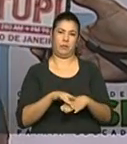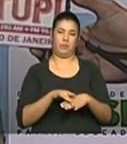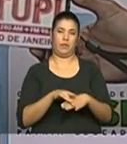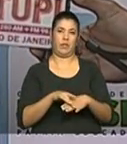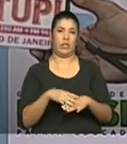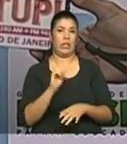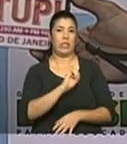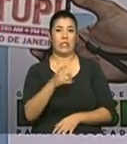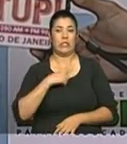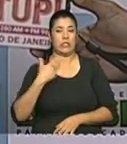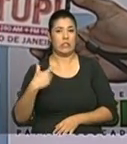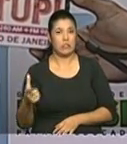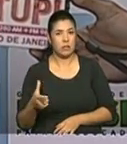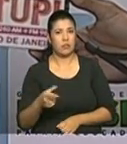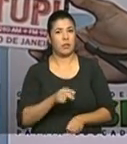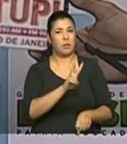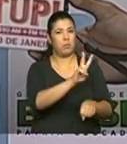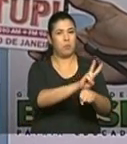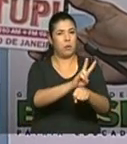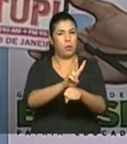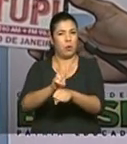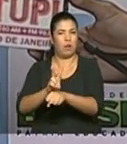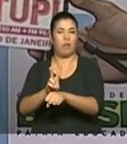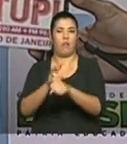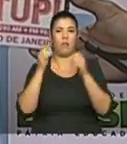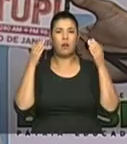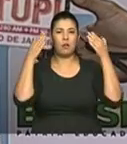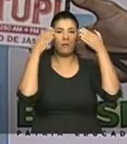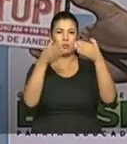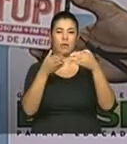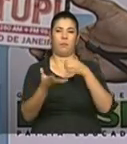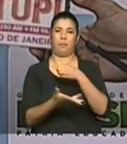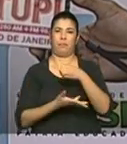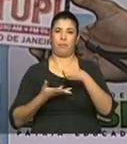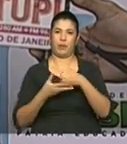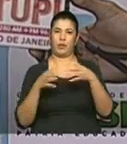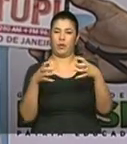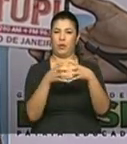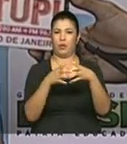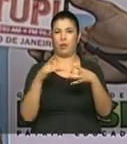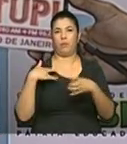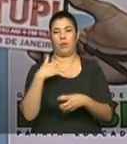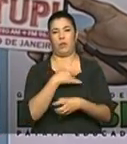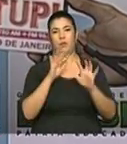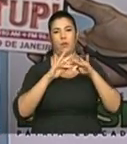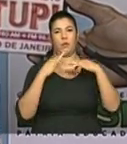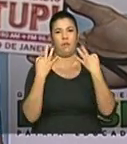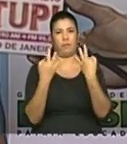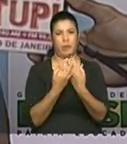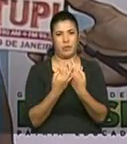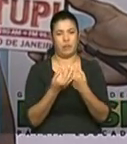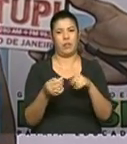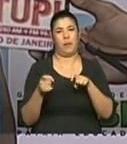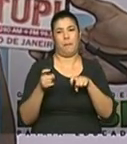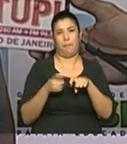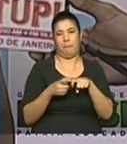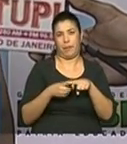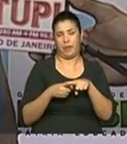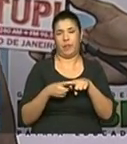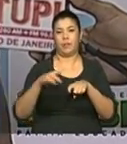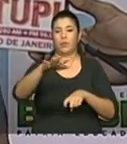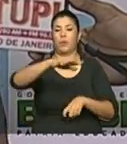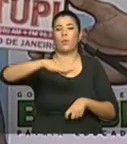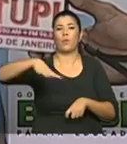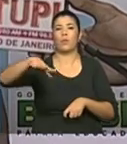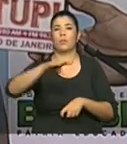sem cobertura assistencial, sem atenção básica, sem equipes de saúde da família, com a presença de médicos nas regiões